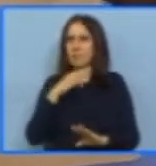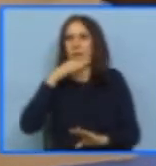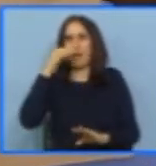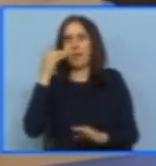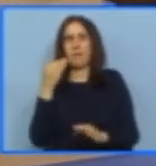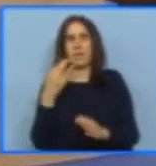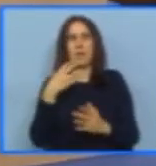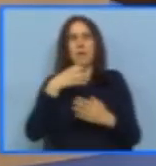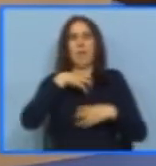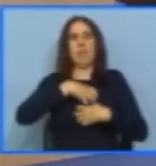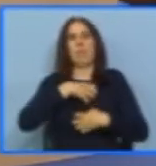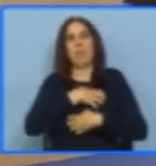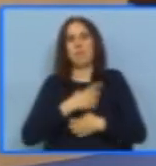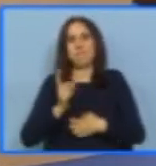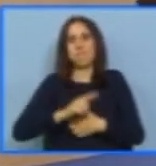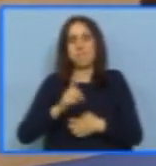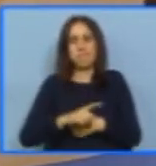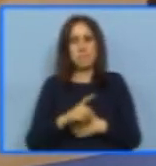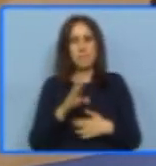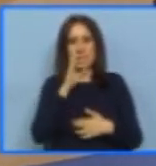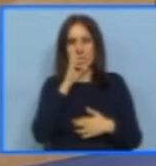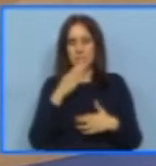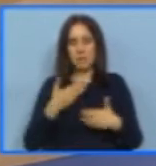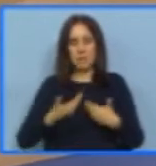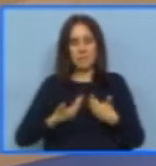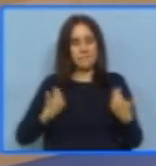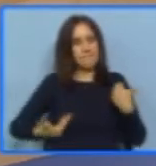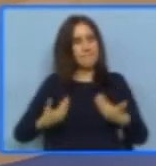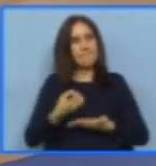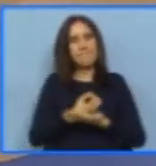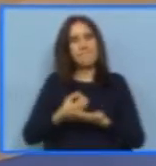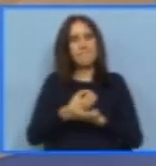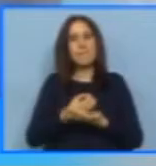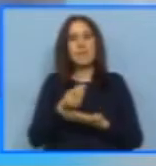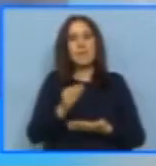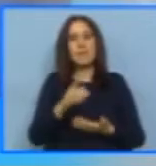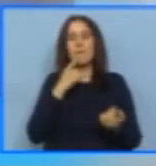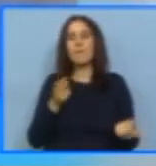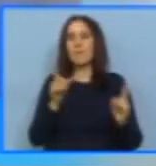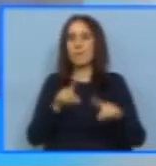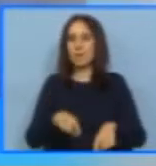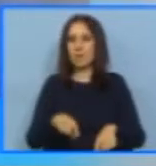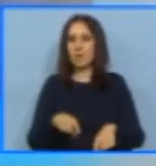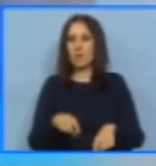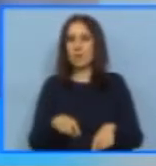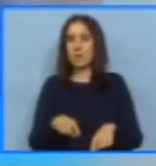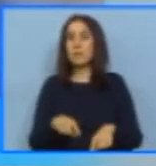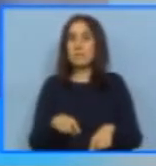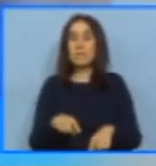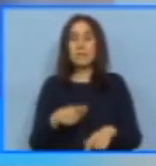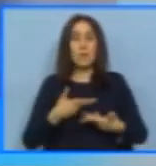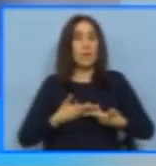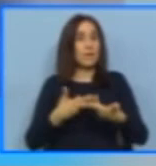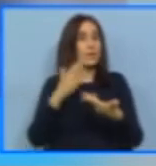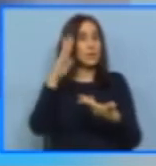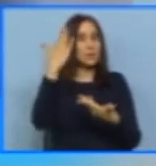nem sei lá eu em quê. O despir-se de si próprio para voltar a ser criança eu acho que é o grande convite, talvez